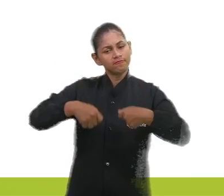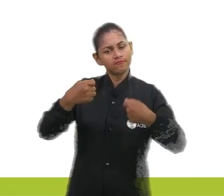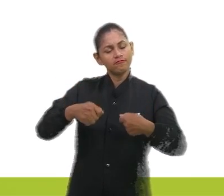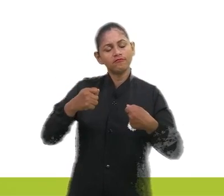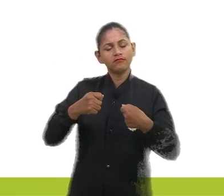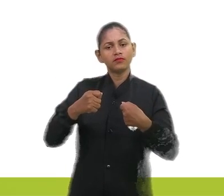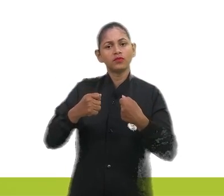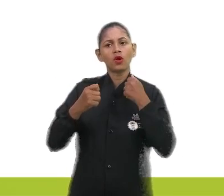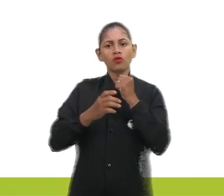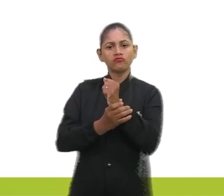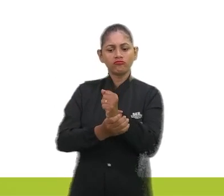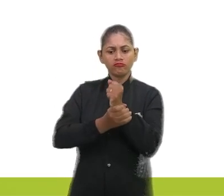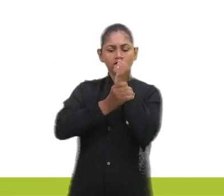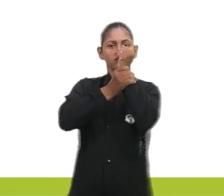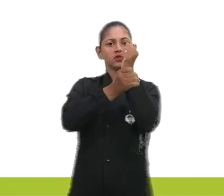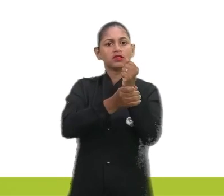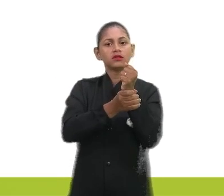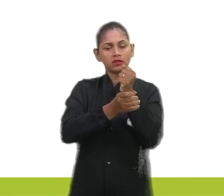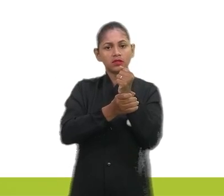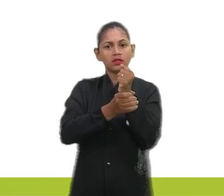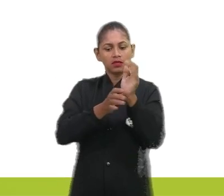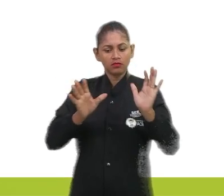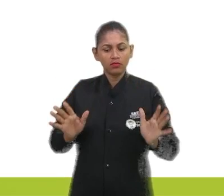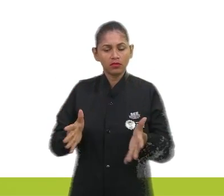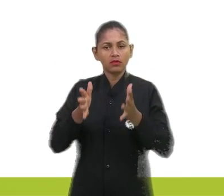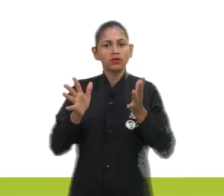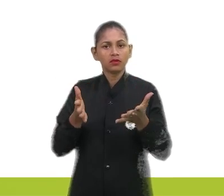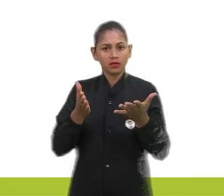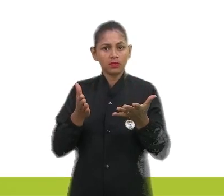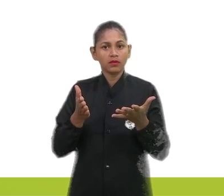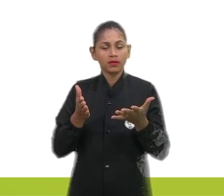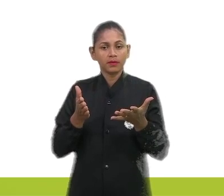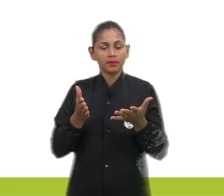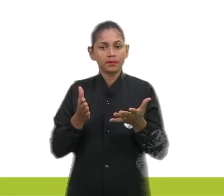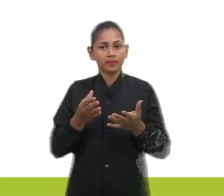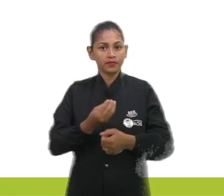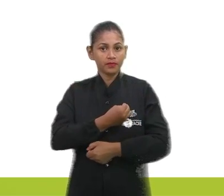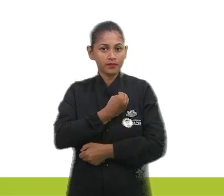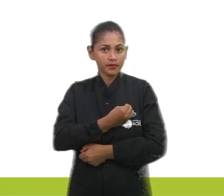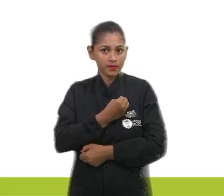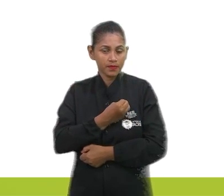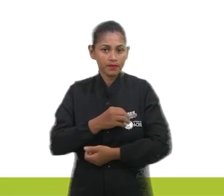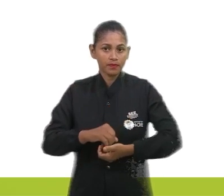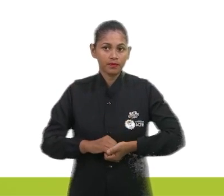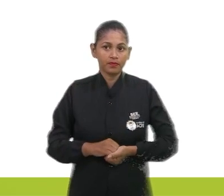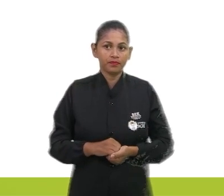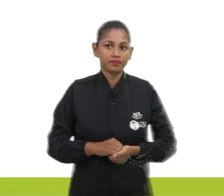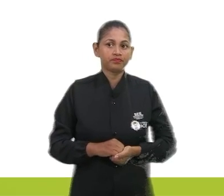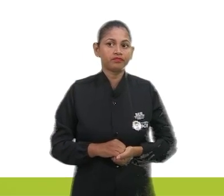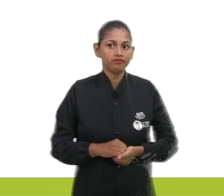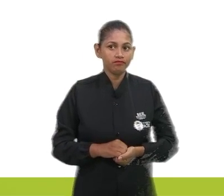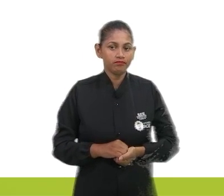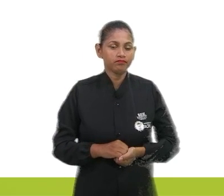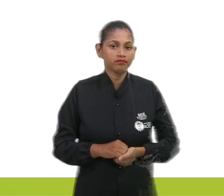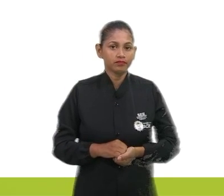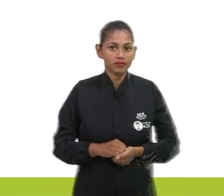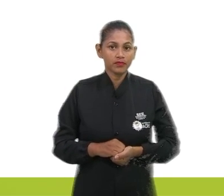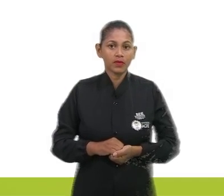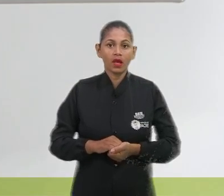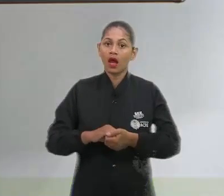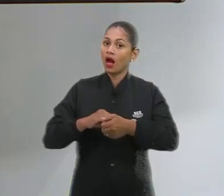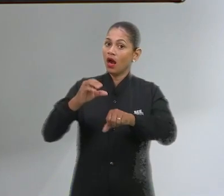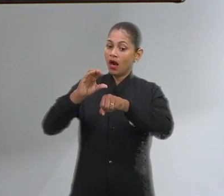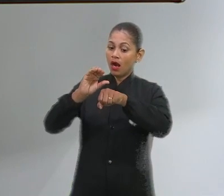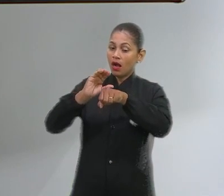manter o básico, para que ele tenha dignidade nas suas condições de existência? É esse salário aqui, de aproximadamente